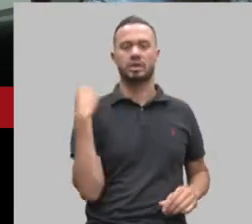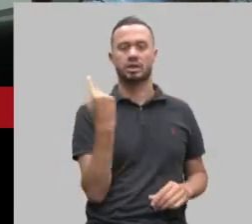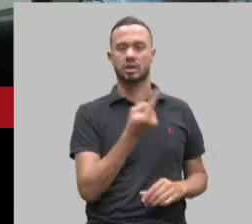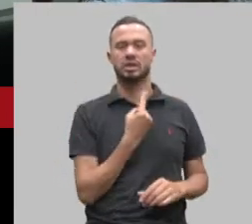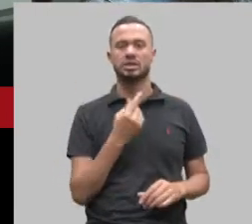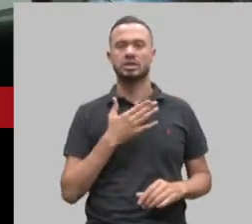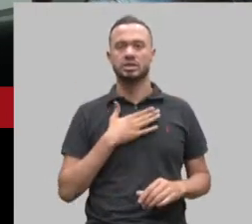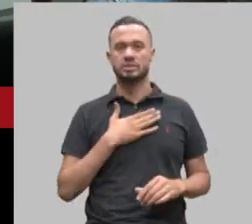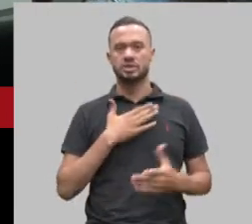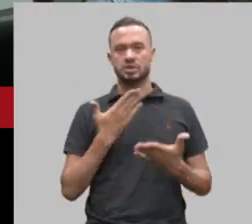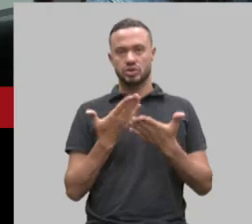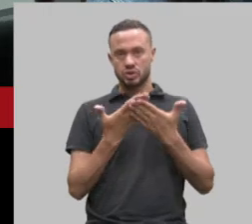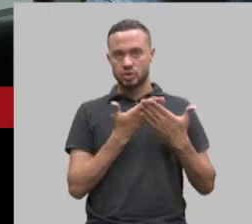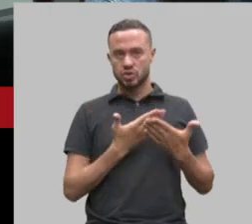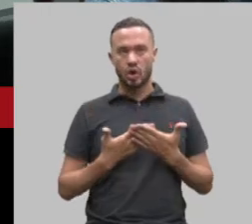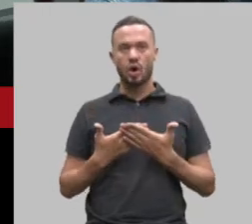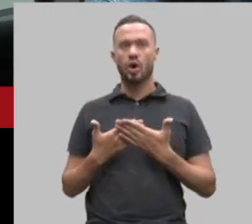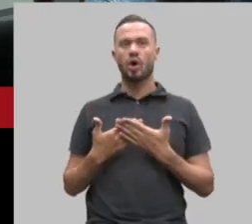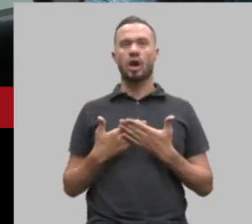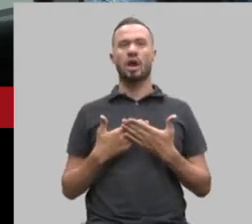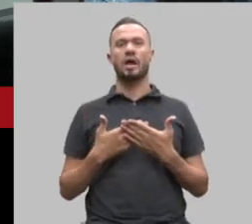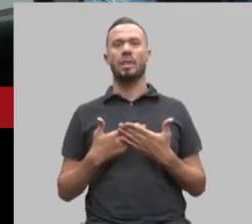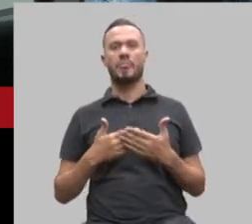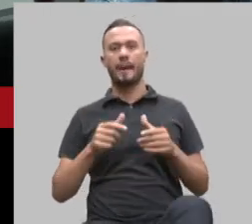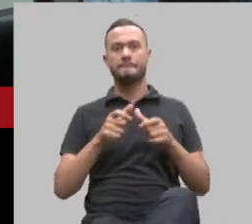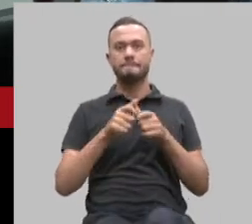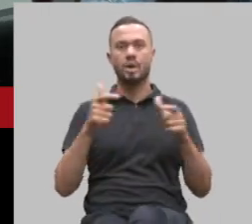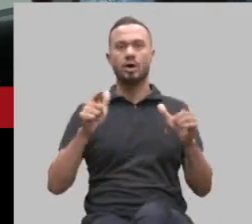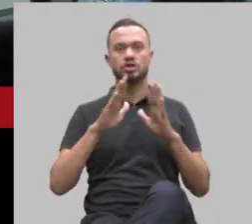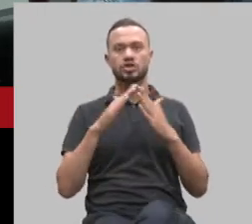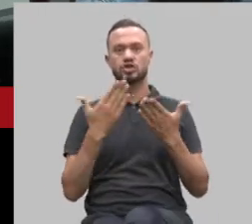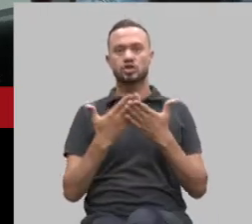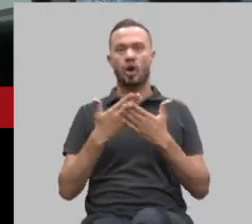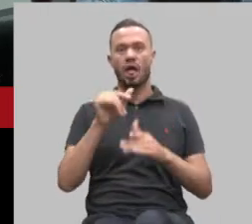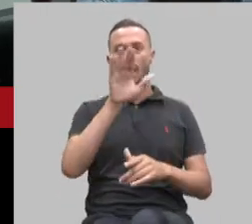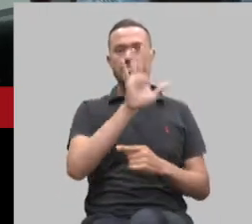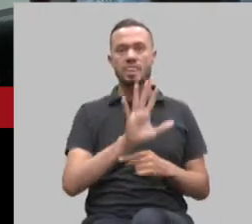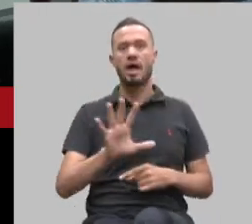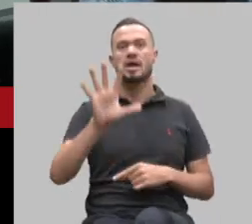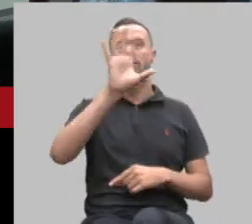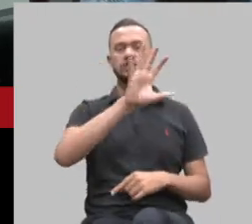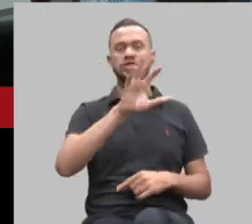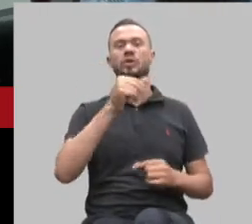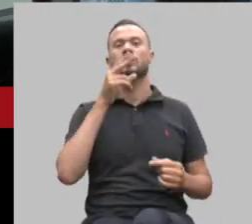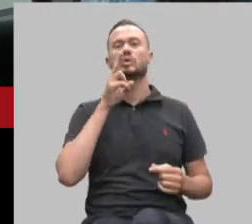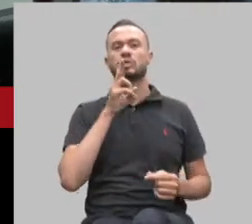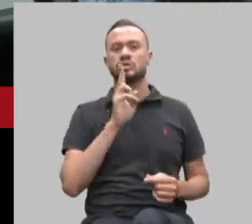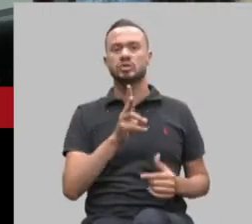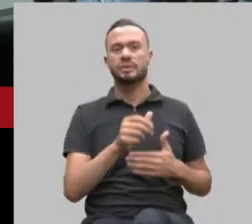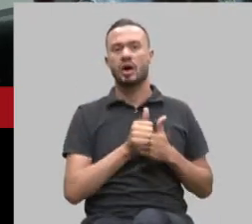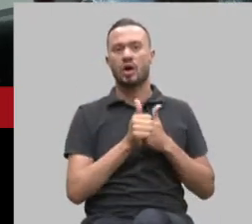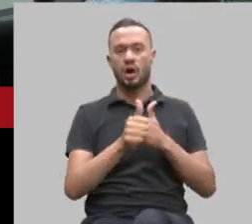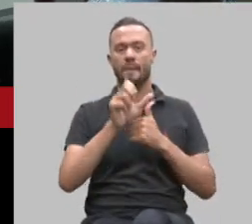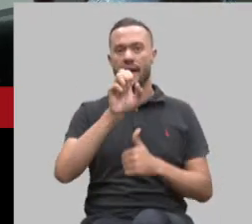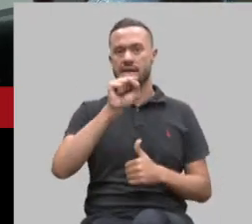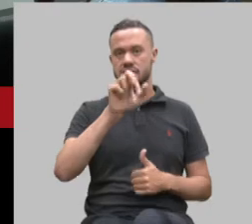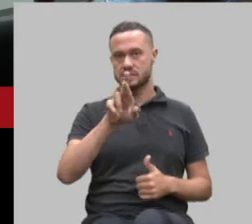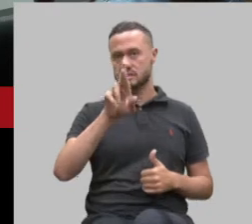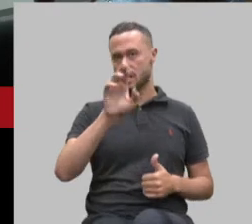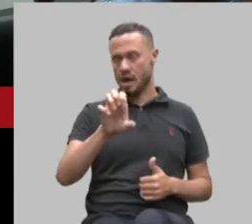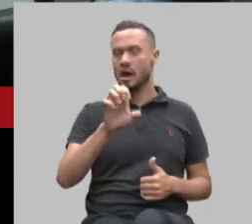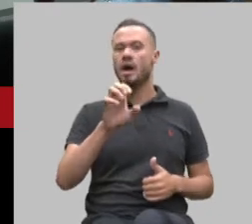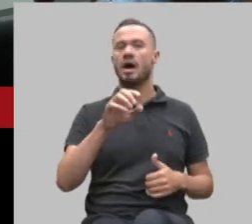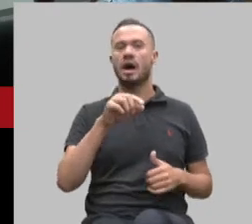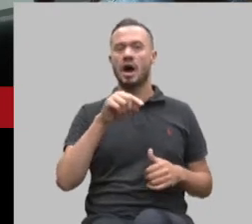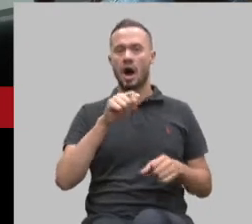escola é a maior escola da região e ela sempre é acompanhada tanto com srl é restaurado na minha escola